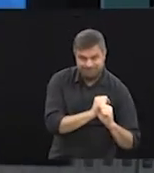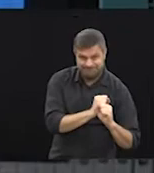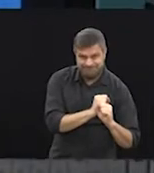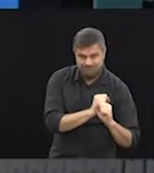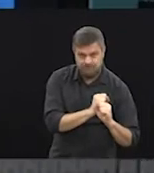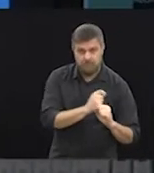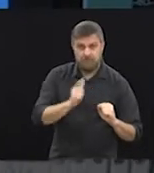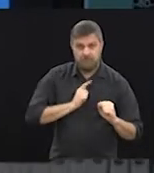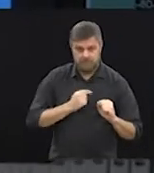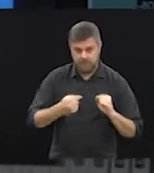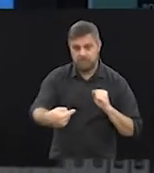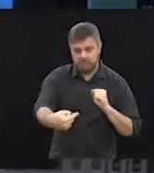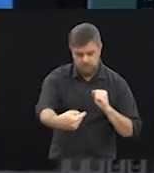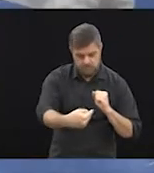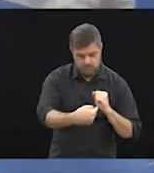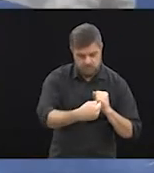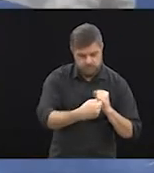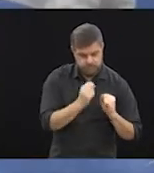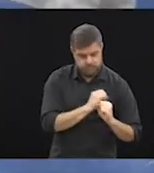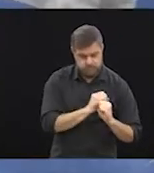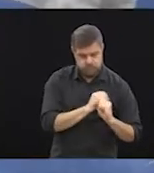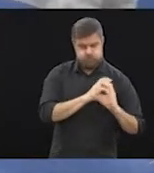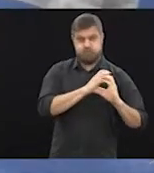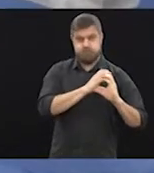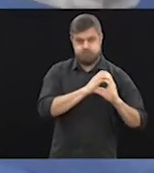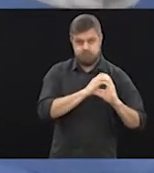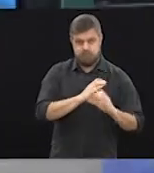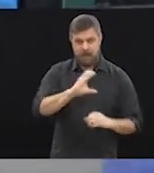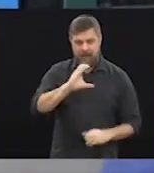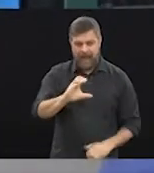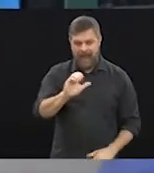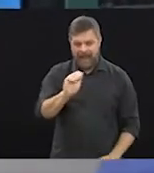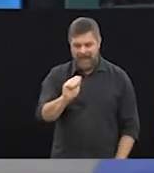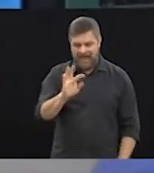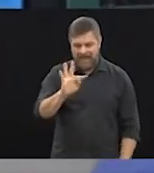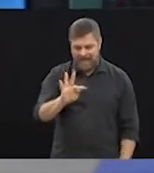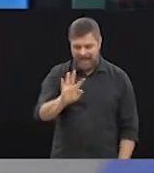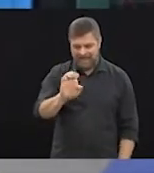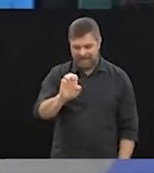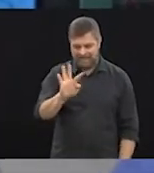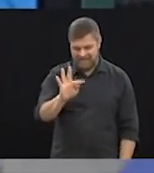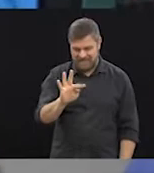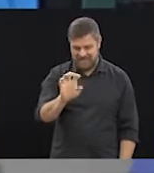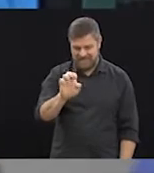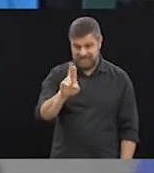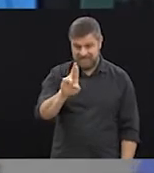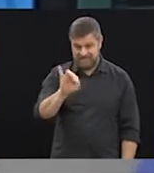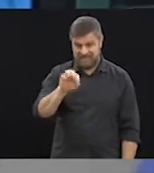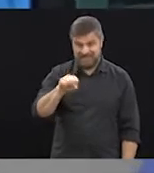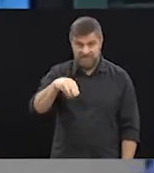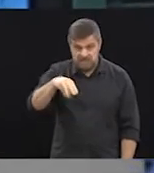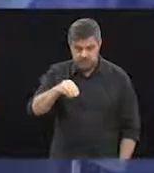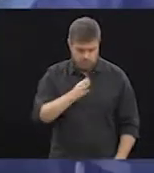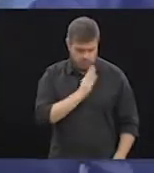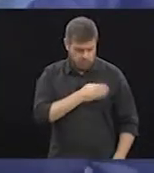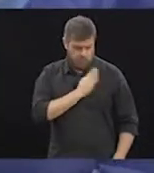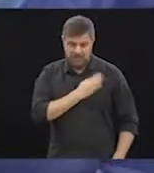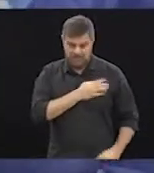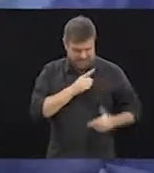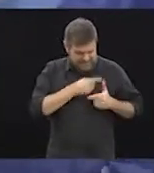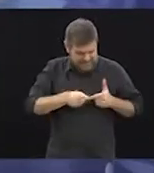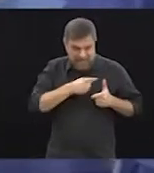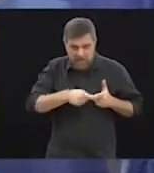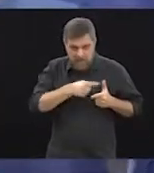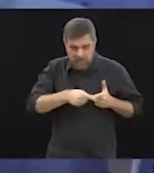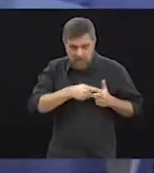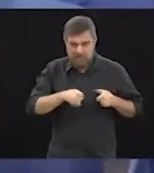artérias coronárias são tratadas através do cateterismo, do que se chama angioplastia. Defeitos, problemas de válvulas cardíacas,